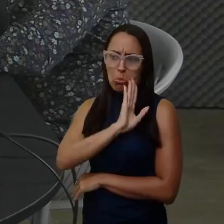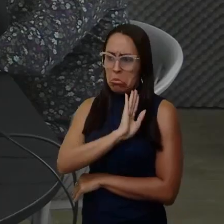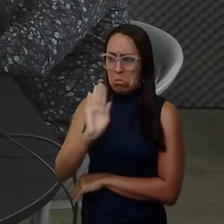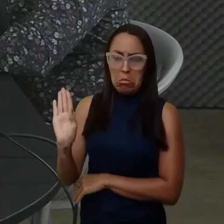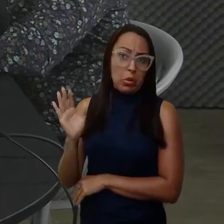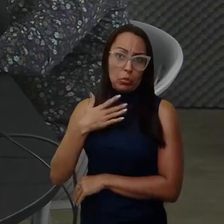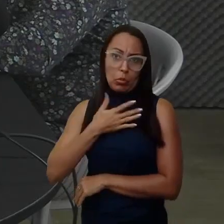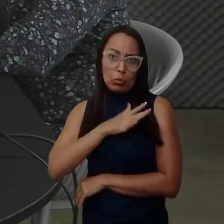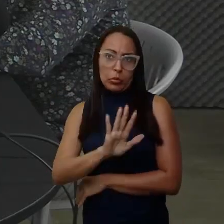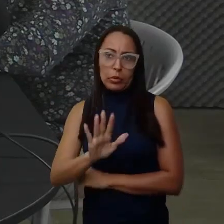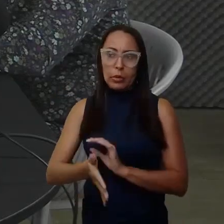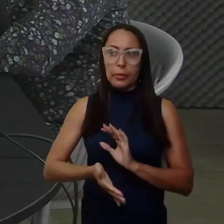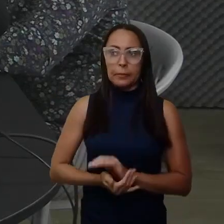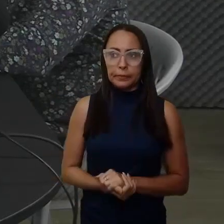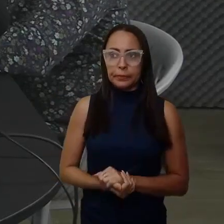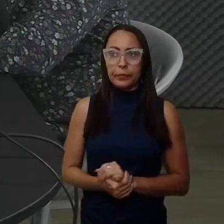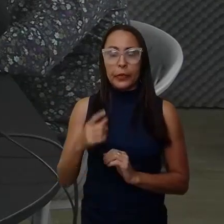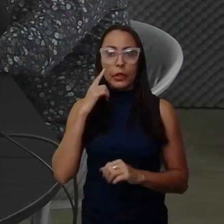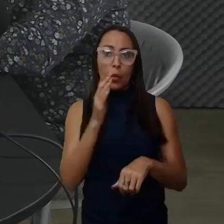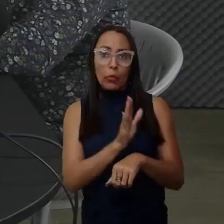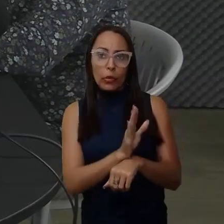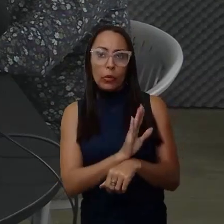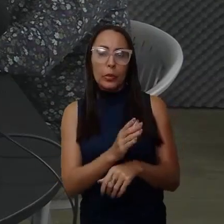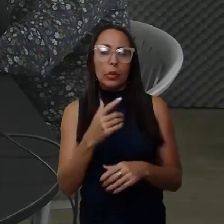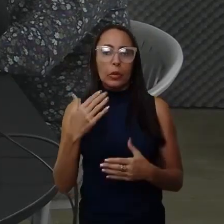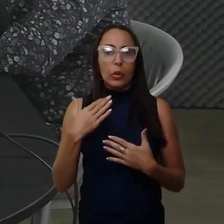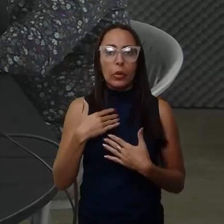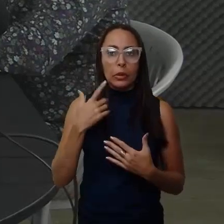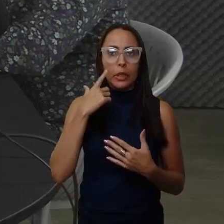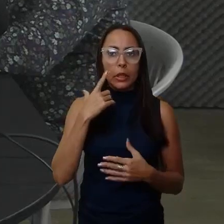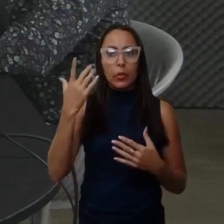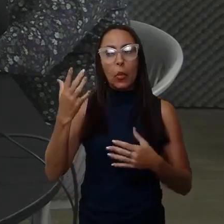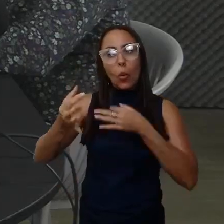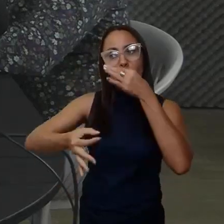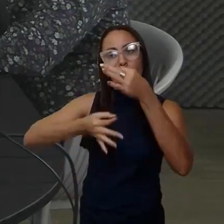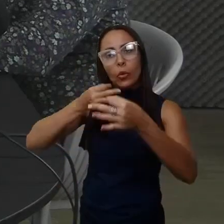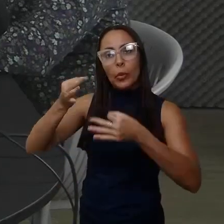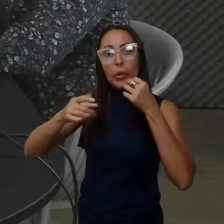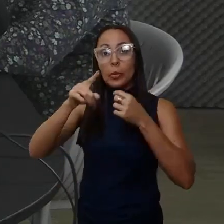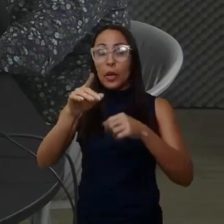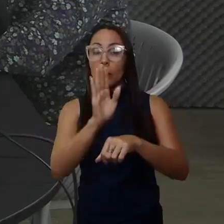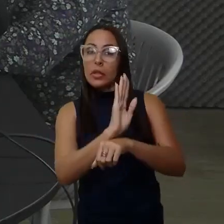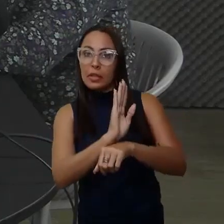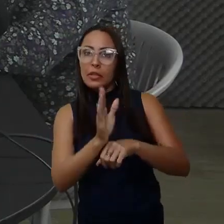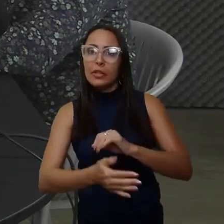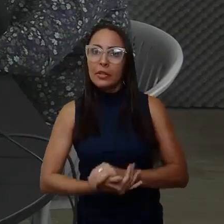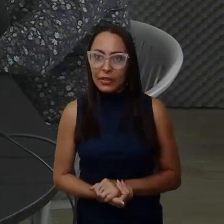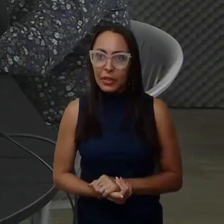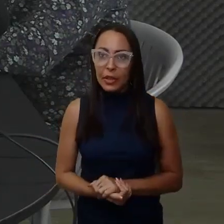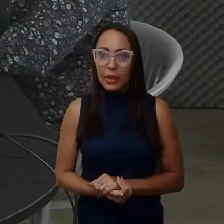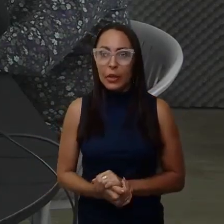gosto. Eu não tenho. O filme que eu gosto, eu vou lhe dar todos os argumentos para você assistir. Todos. O que eu não gosto, eu